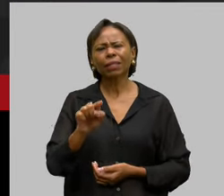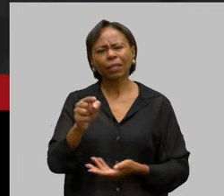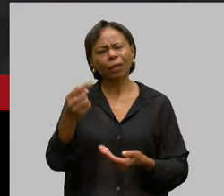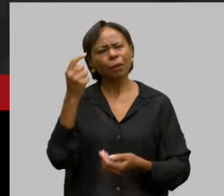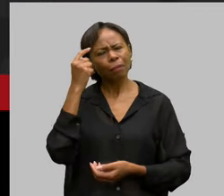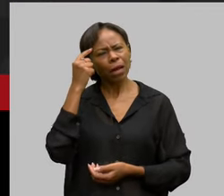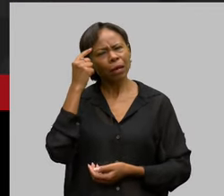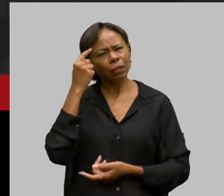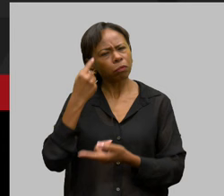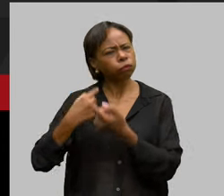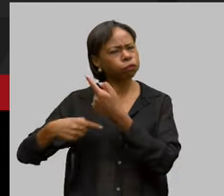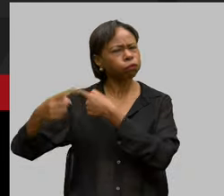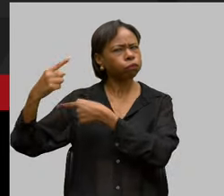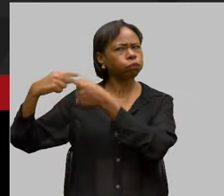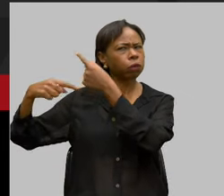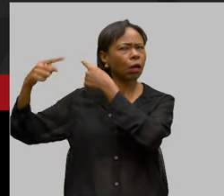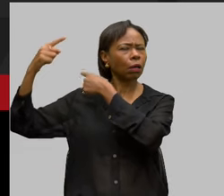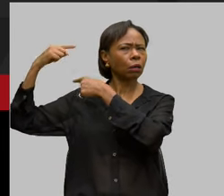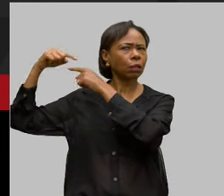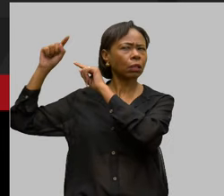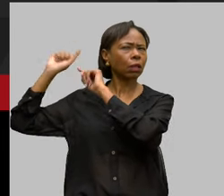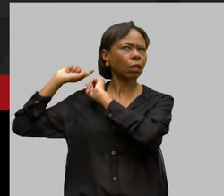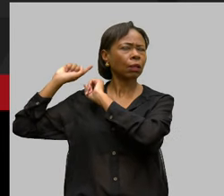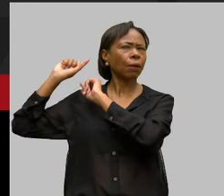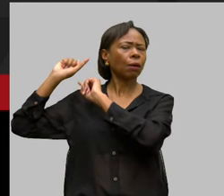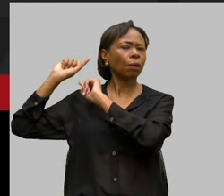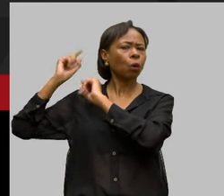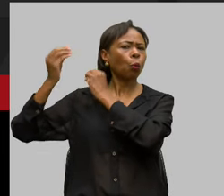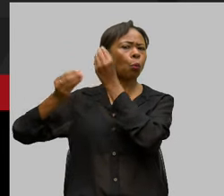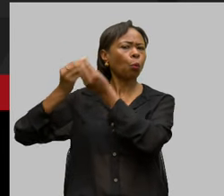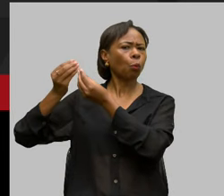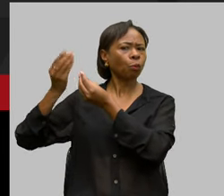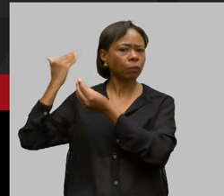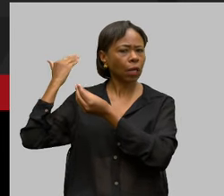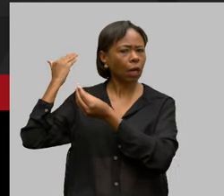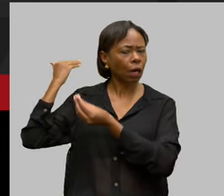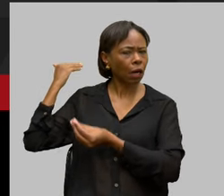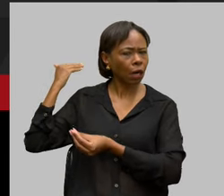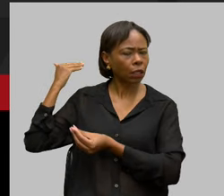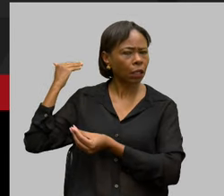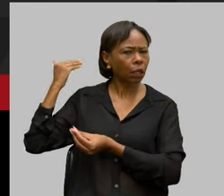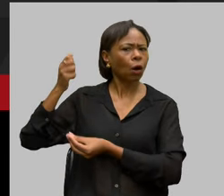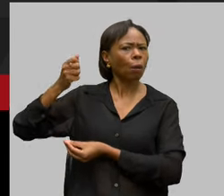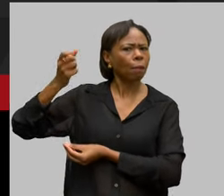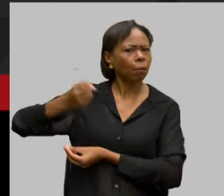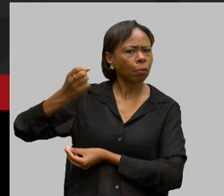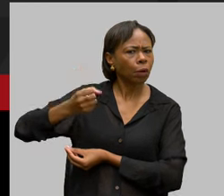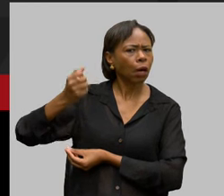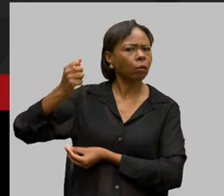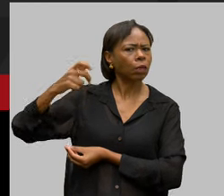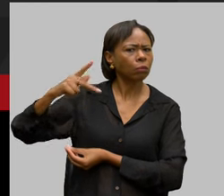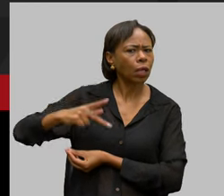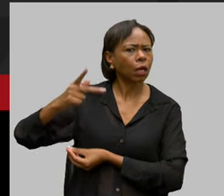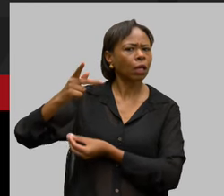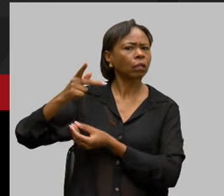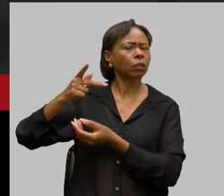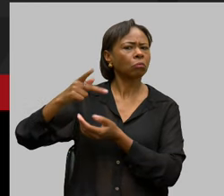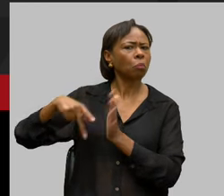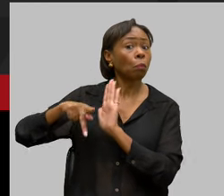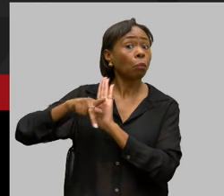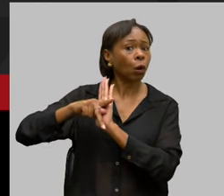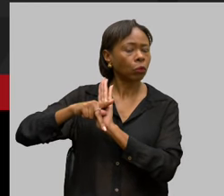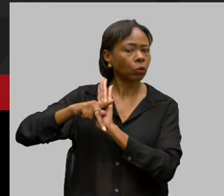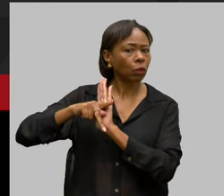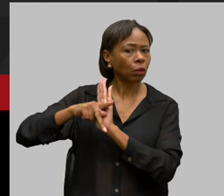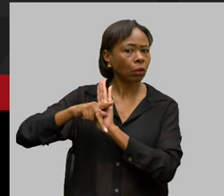imaginar como nasciam os regimes próprios daquele momento né Imaginem que nós estamos aqui num município que não tem o seu regime próprio e a